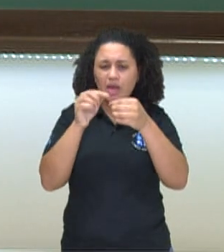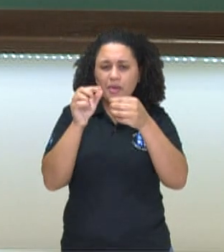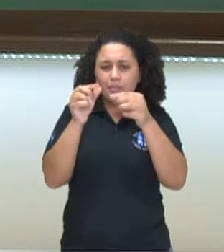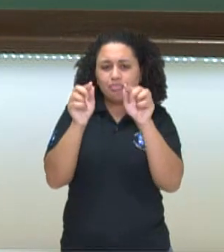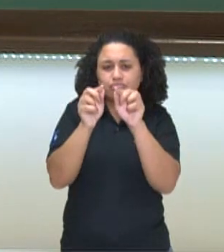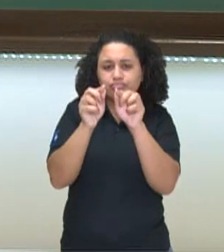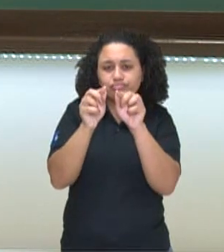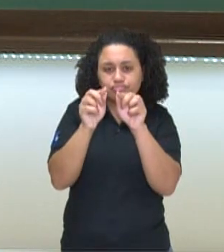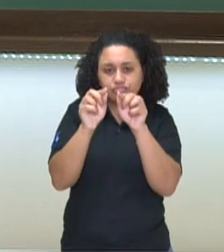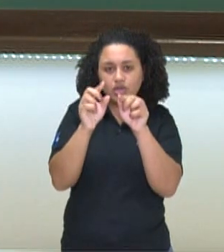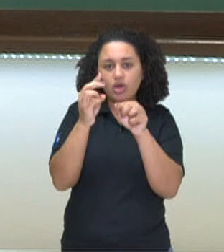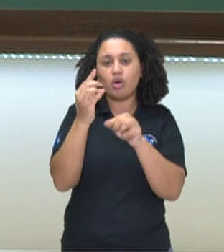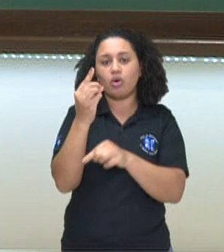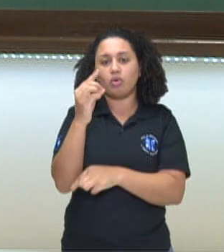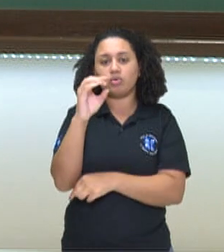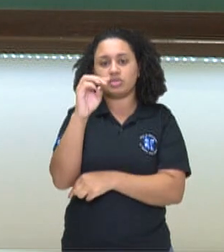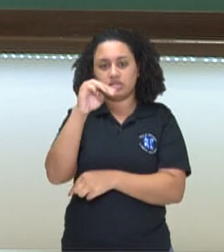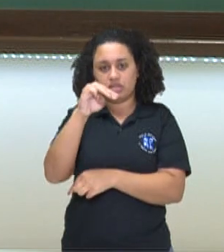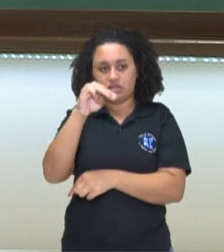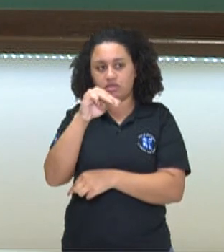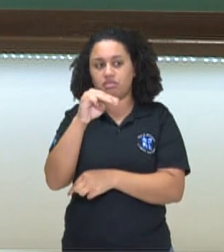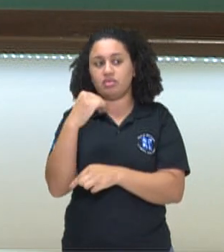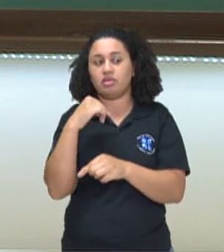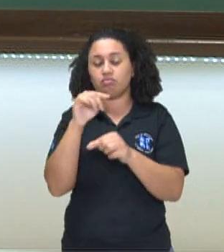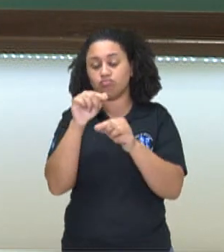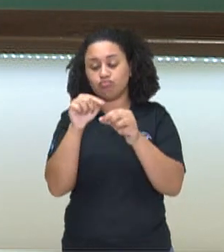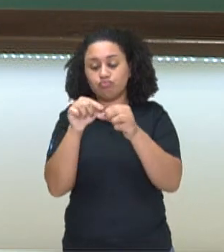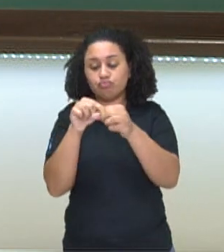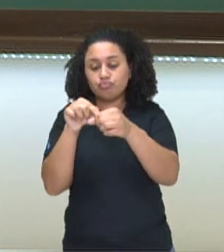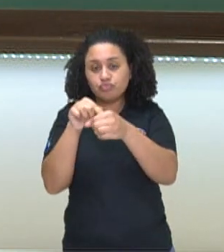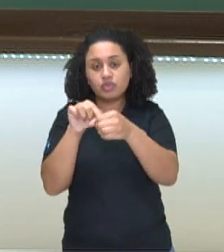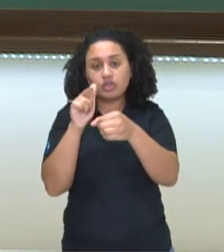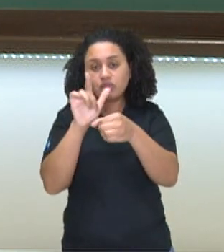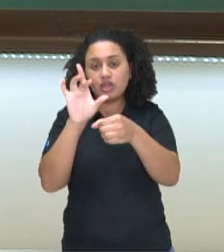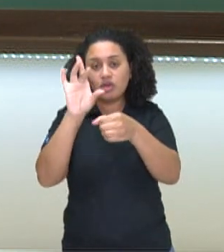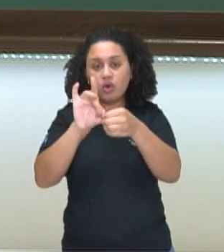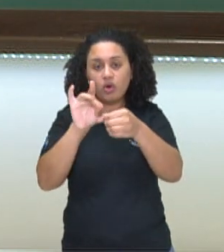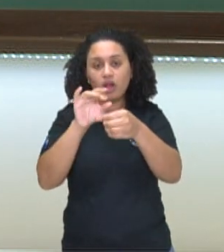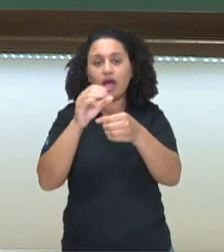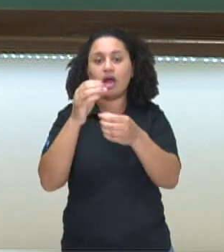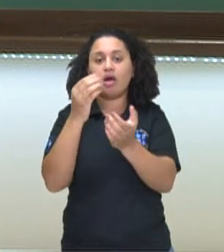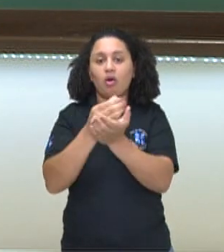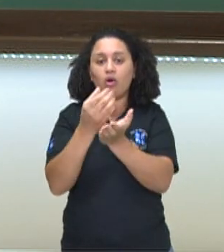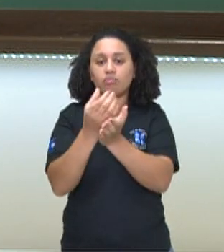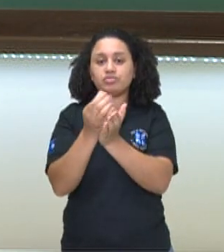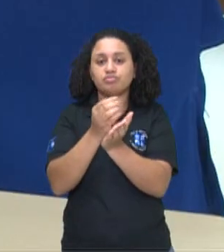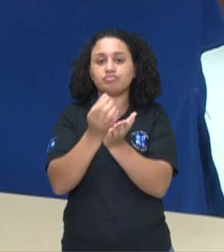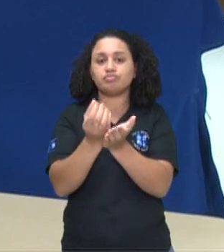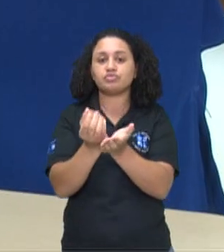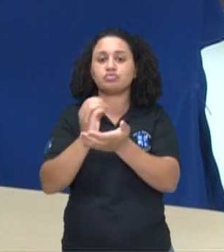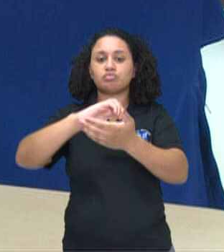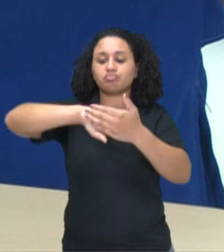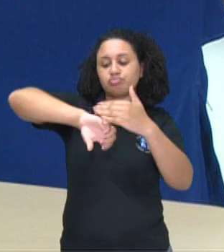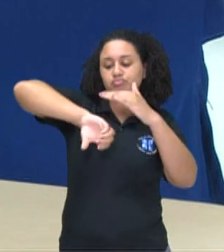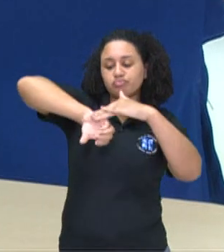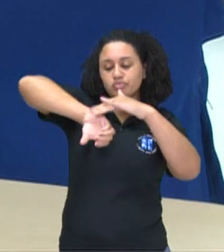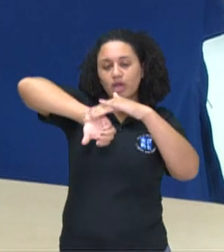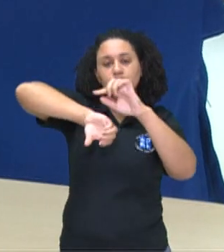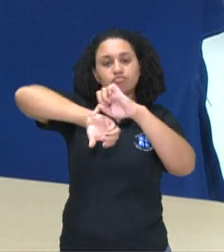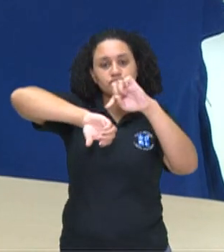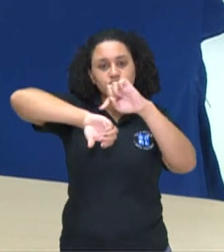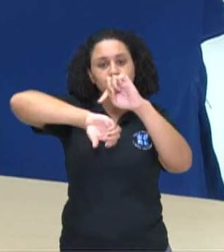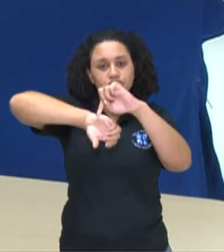centímetro, tá? 1,5 centímetros, e que você vai colar no fundo do copo e vai espetar um